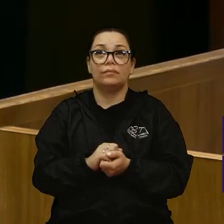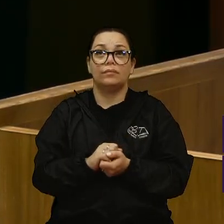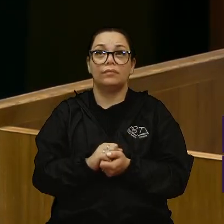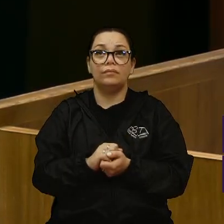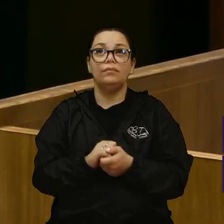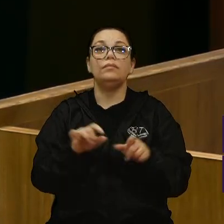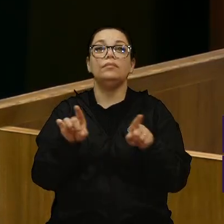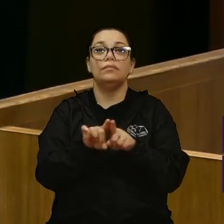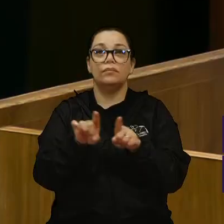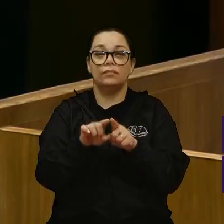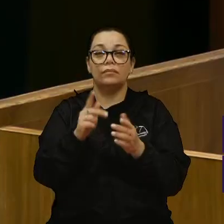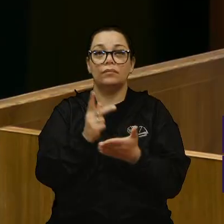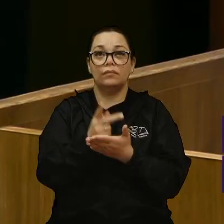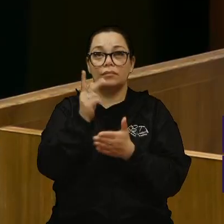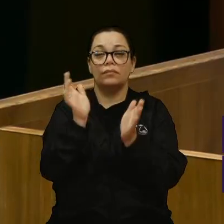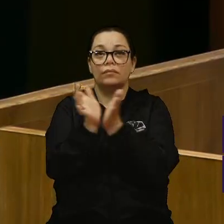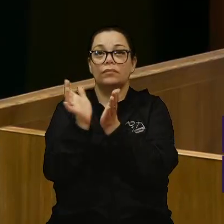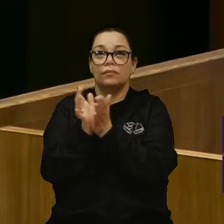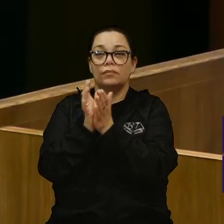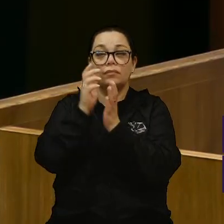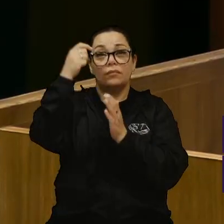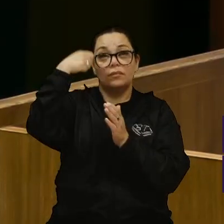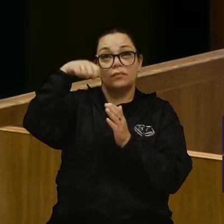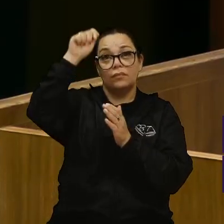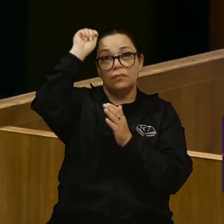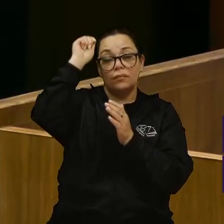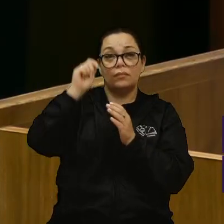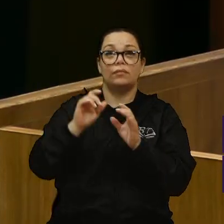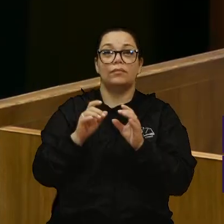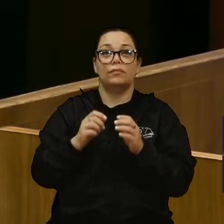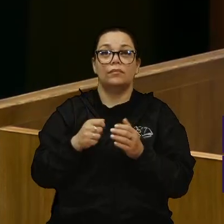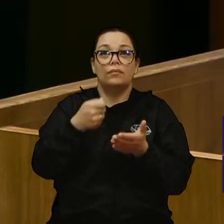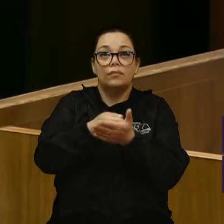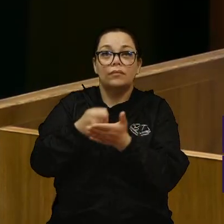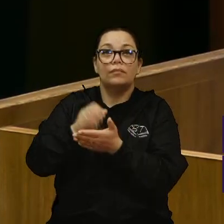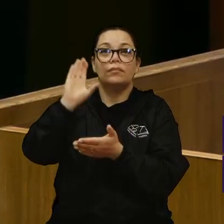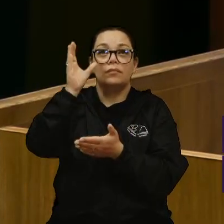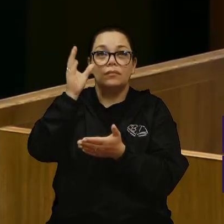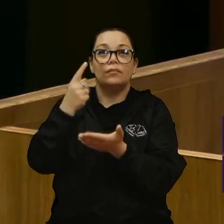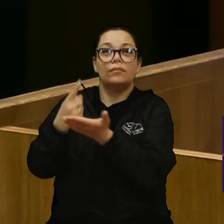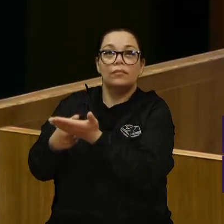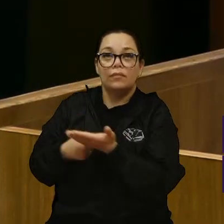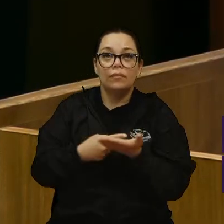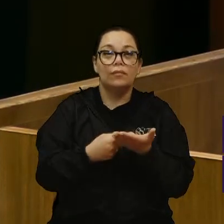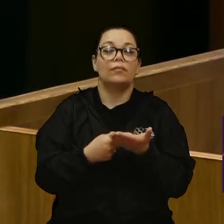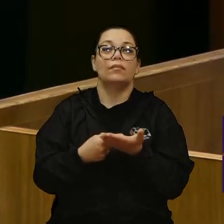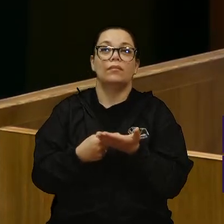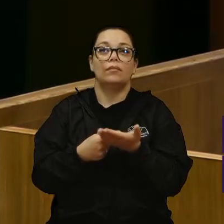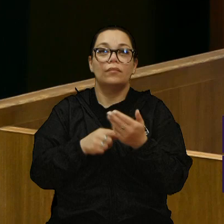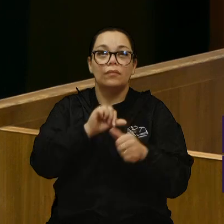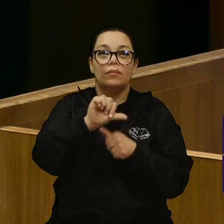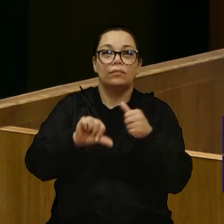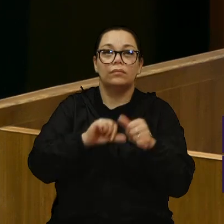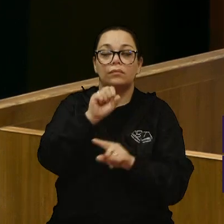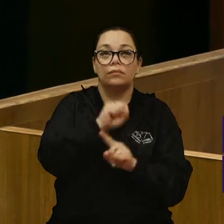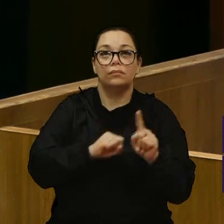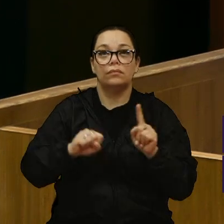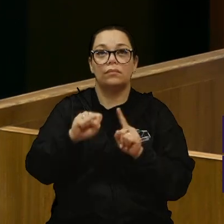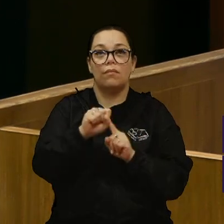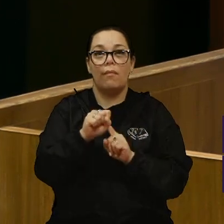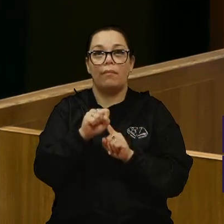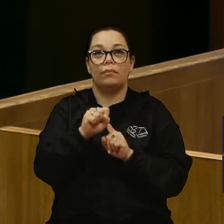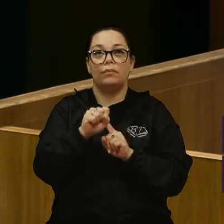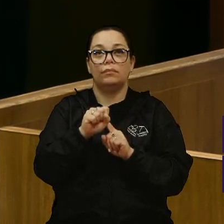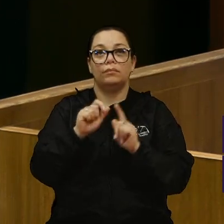Também esse prêmio é dos colegas da universidade que não desistem de fazer ciência comprometida com a transformação social,